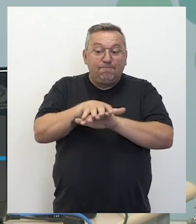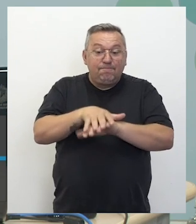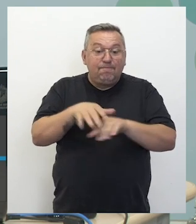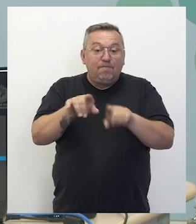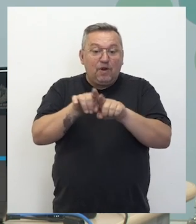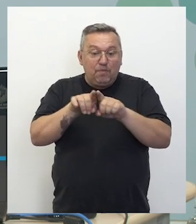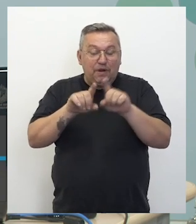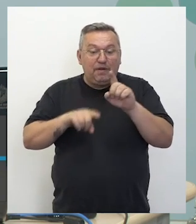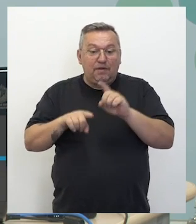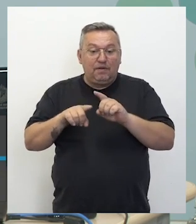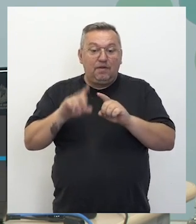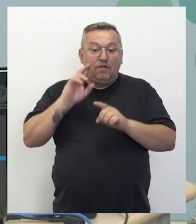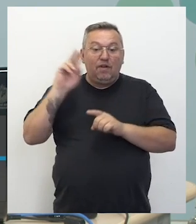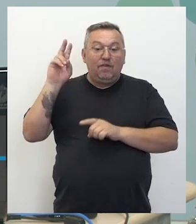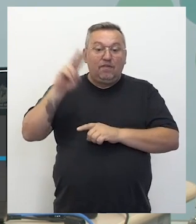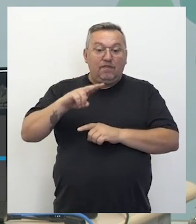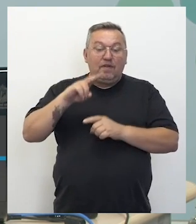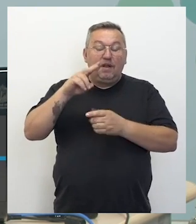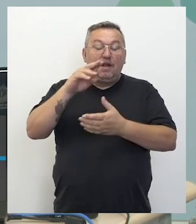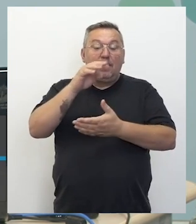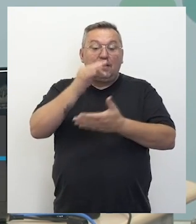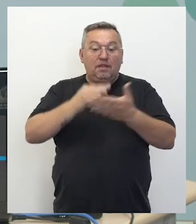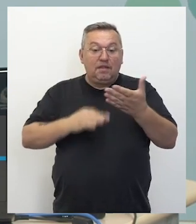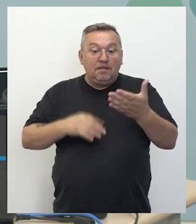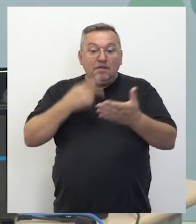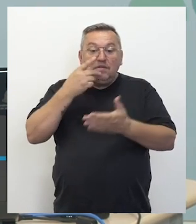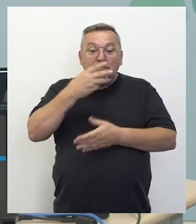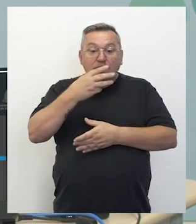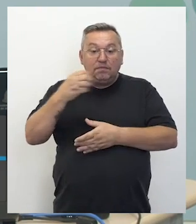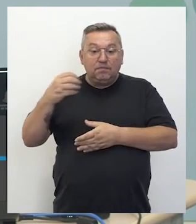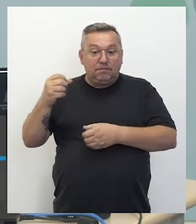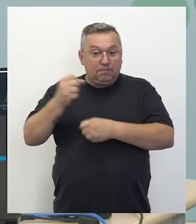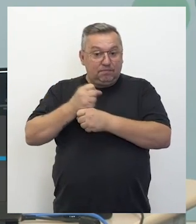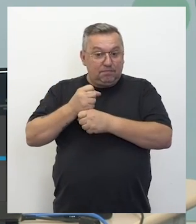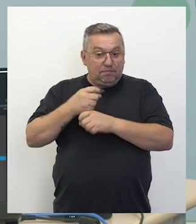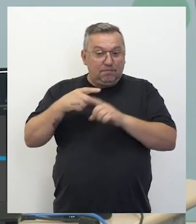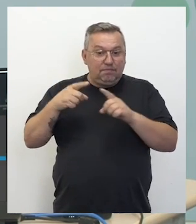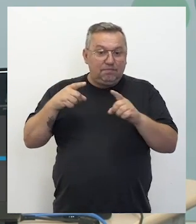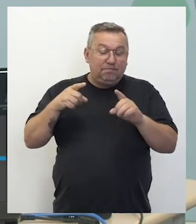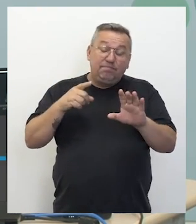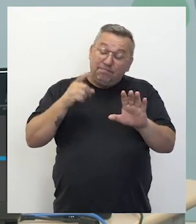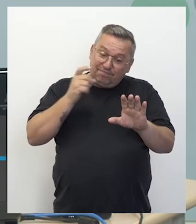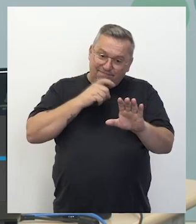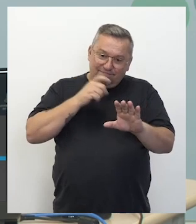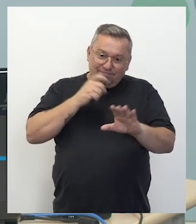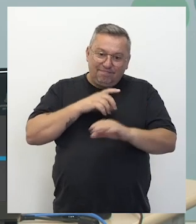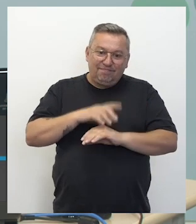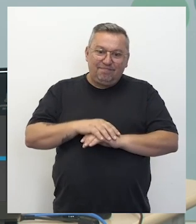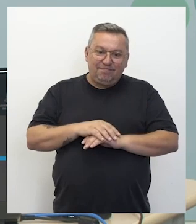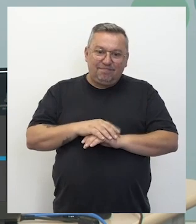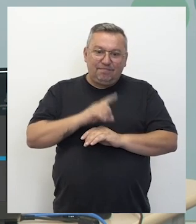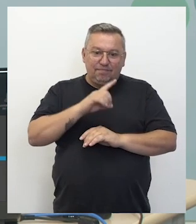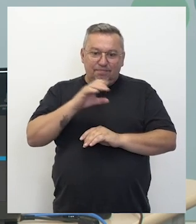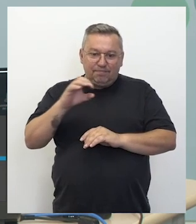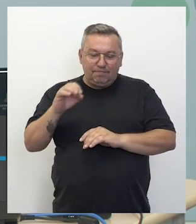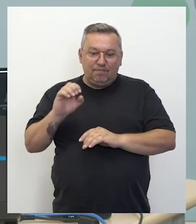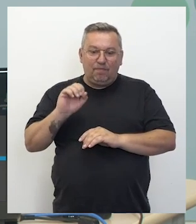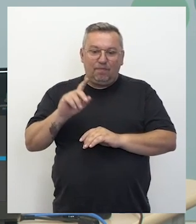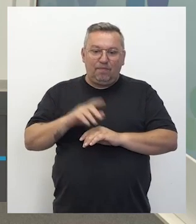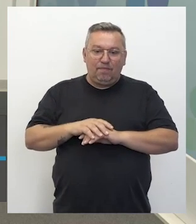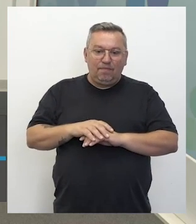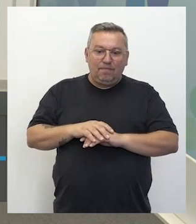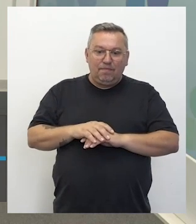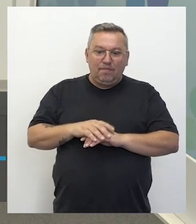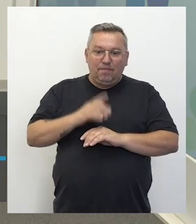120, 130. Já vi texto na internet falando de 300 anos, mas isso é meio balela, viu? 100 anos... O mar é